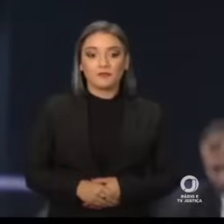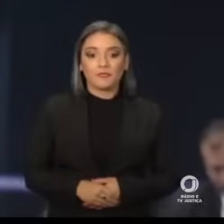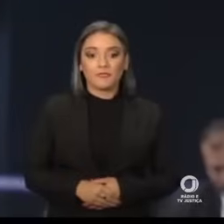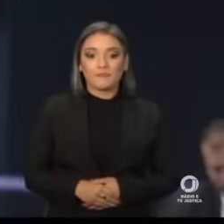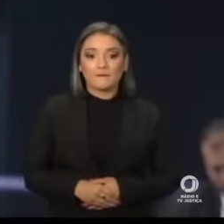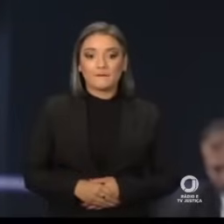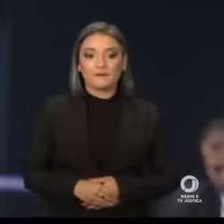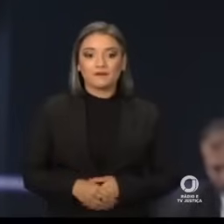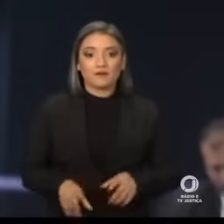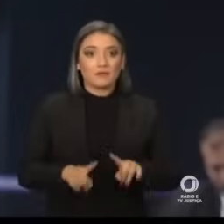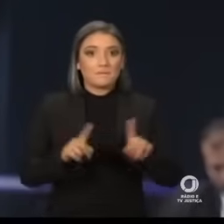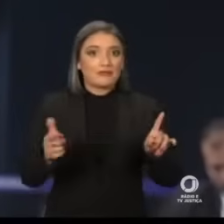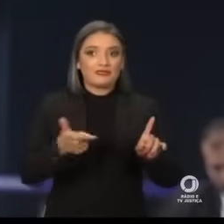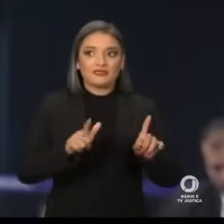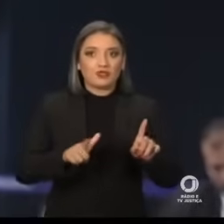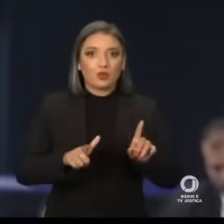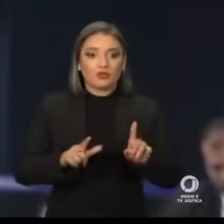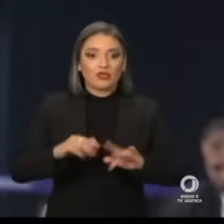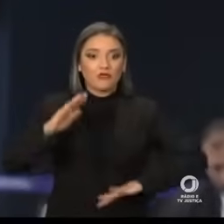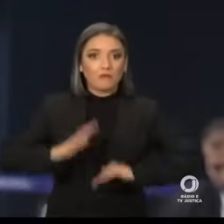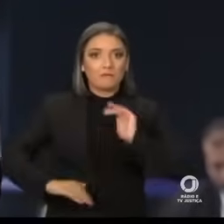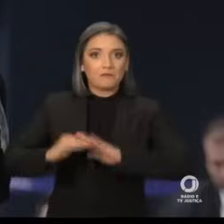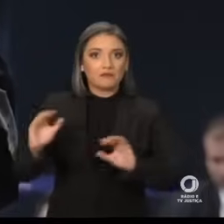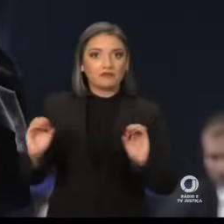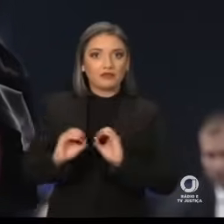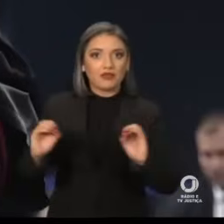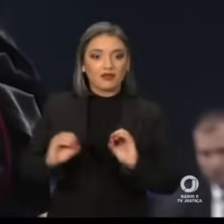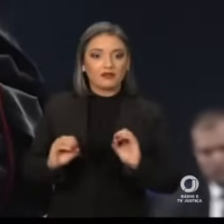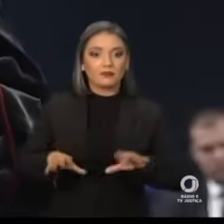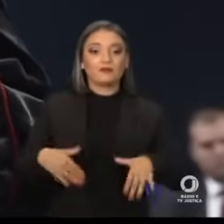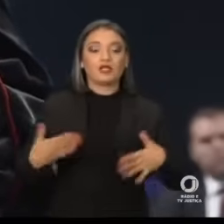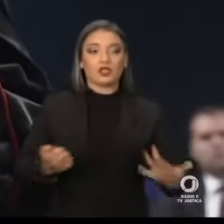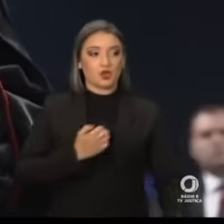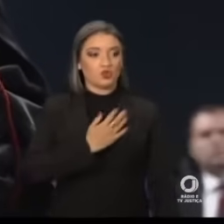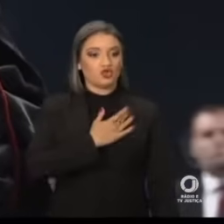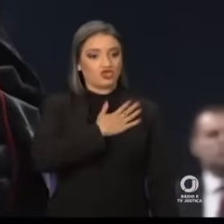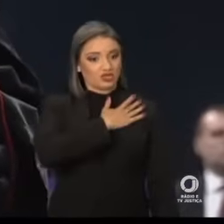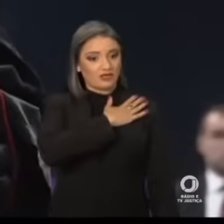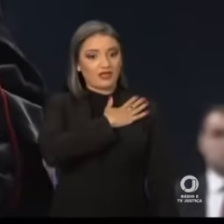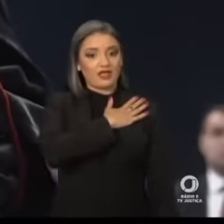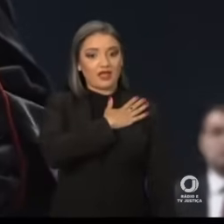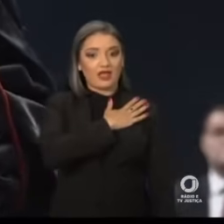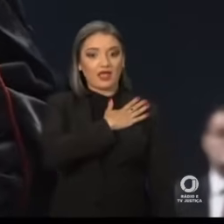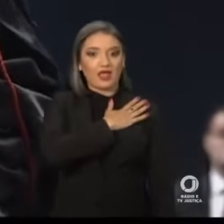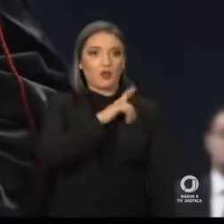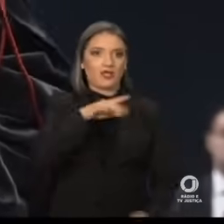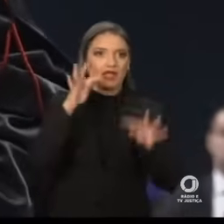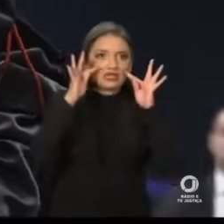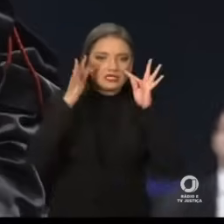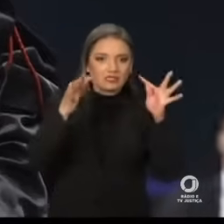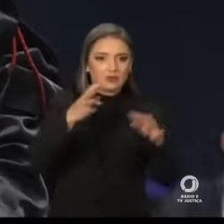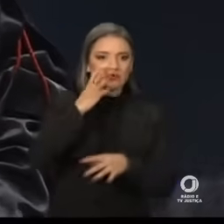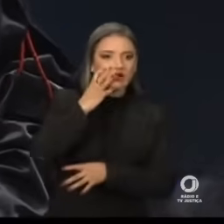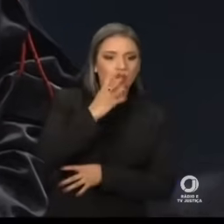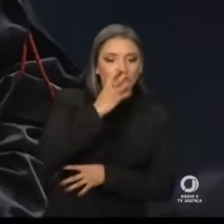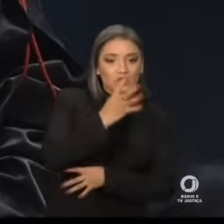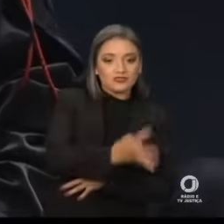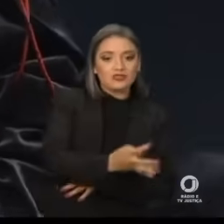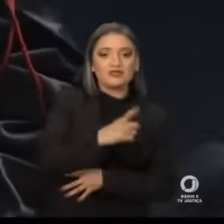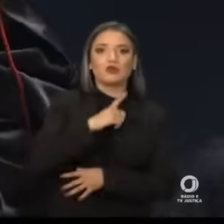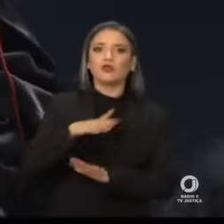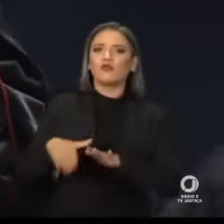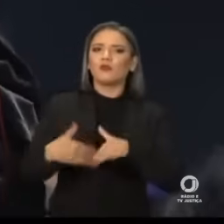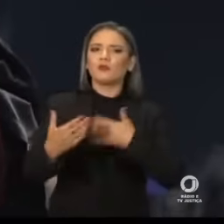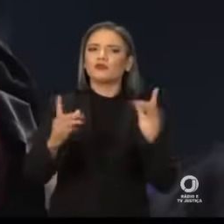ato, sendo que o general, que é citado como testemunha de acusação, num procedimento de